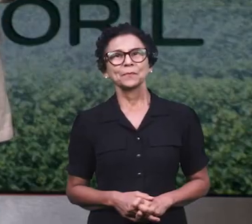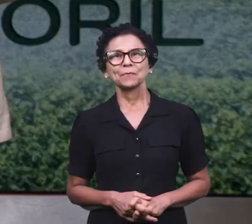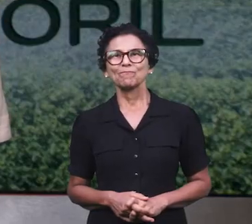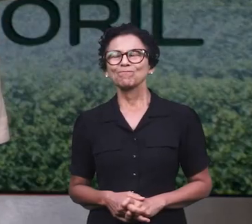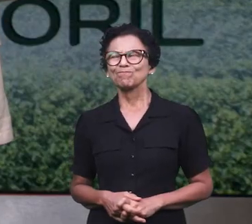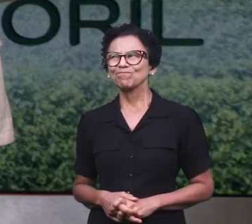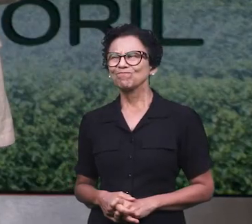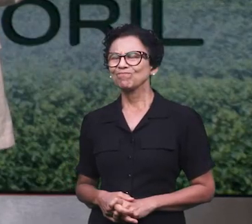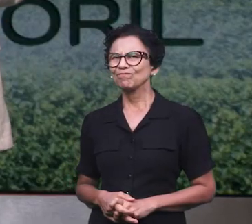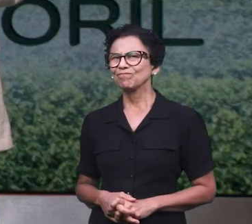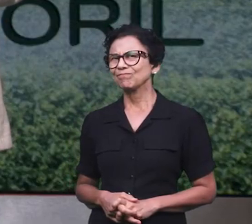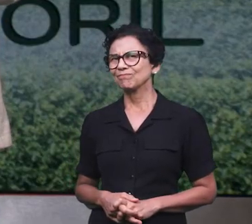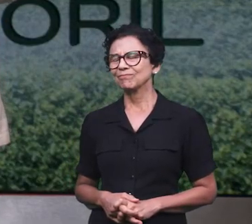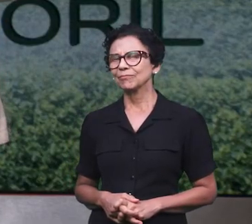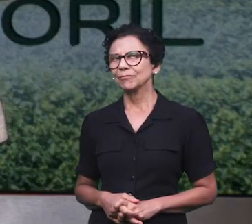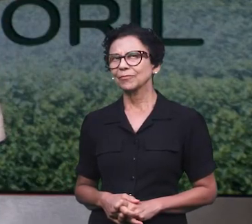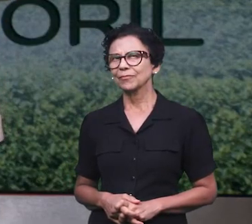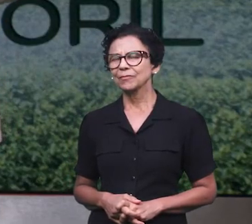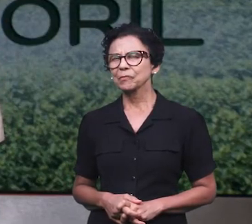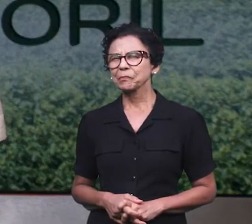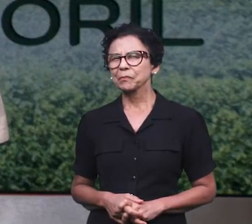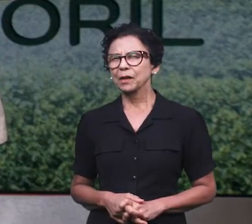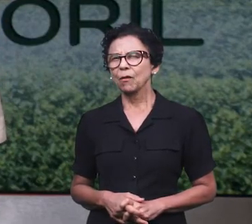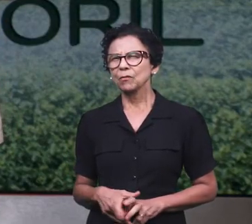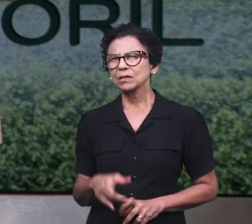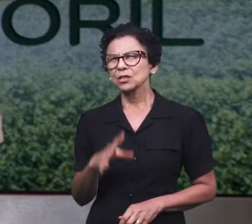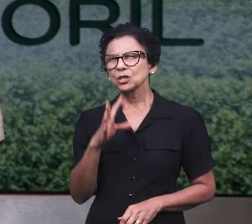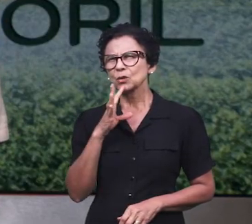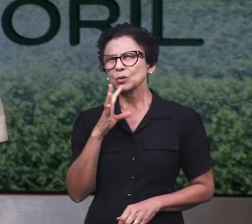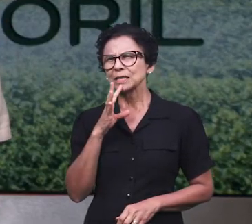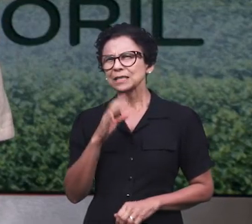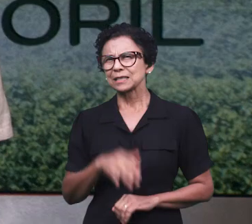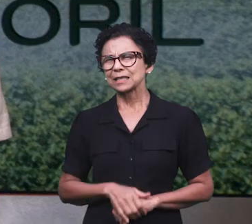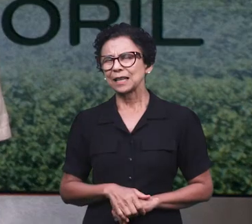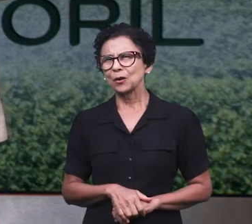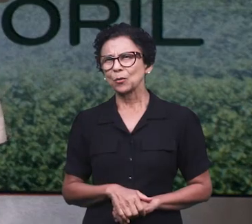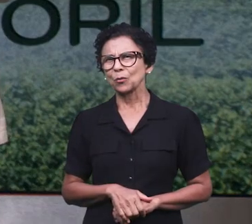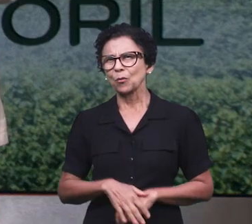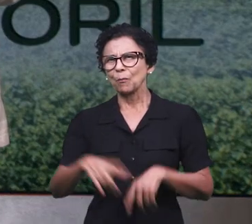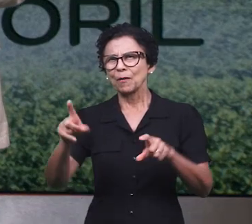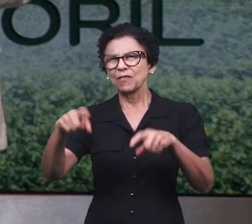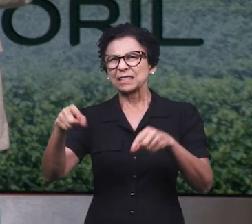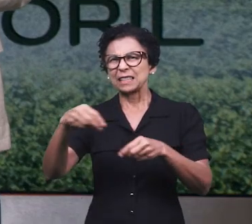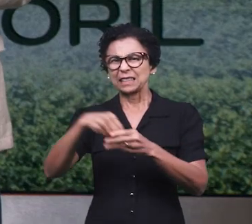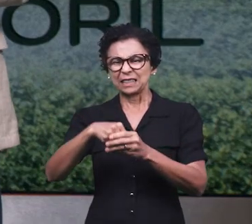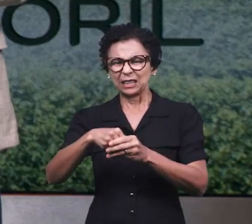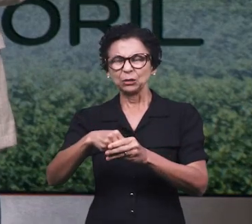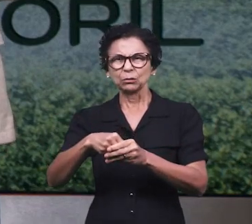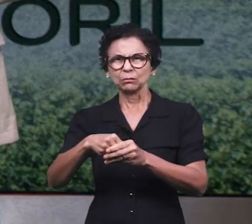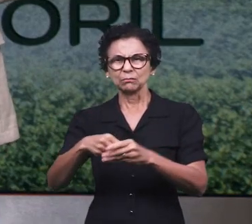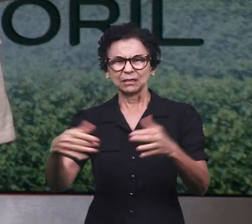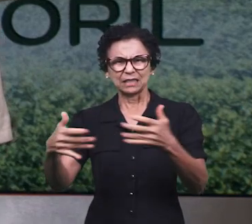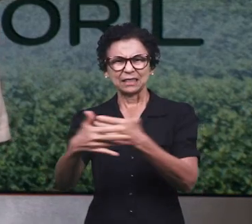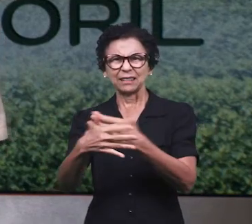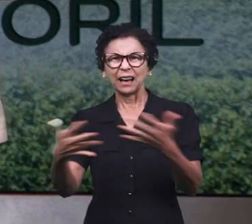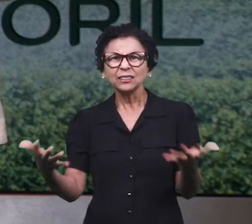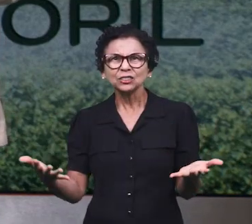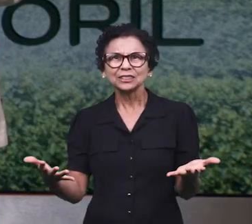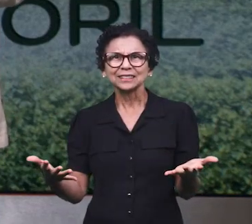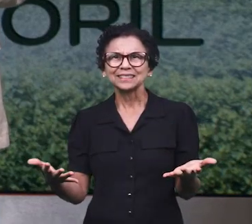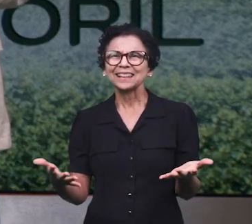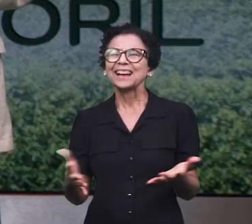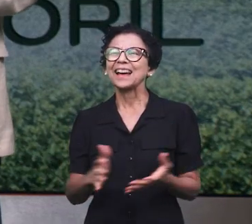Você já teve a oportunidade de conhecer uma fazenda urbana? Vamos conferir agora como funciona a Cultiva,